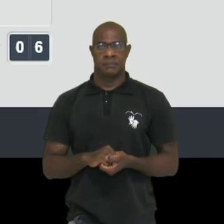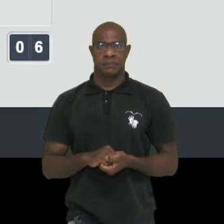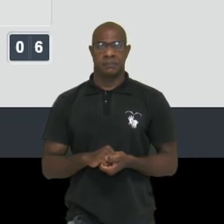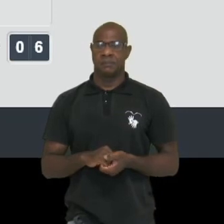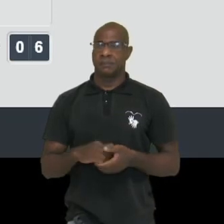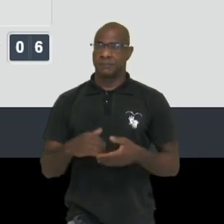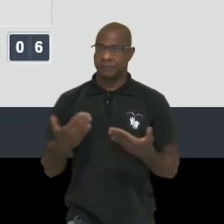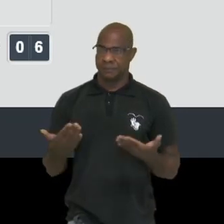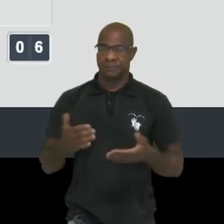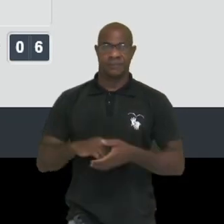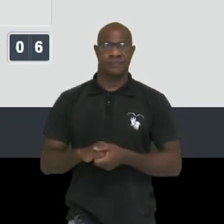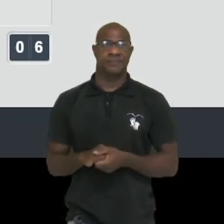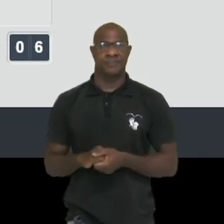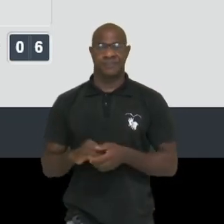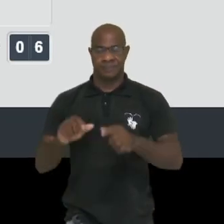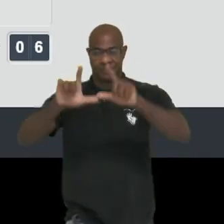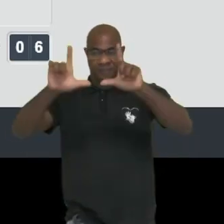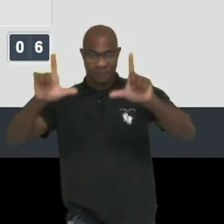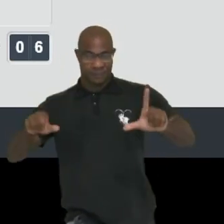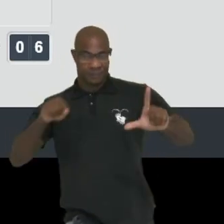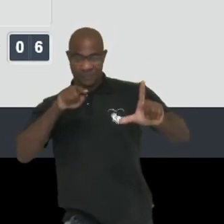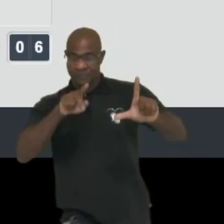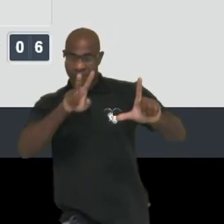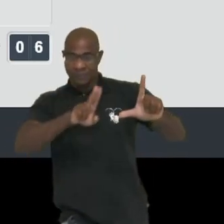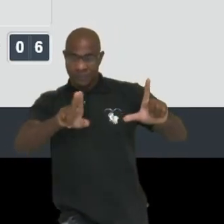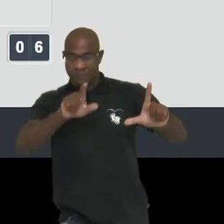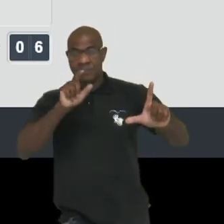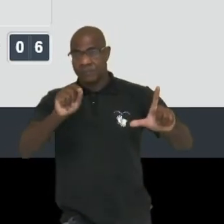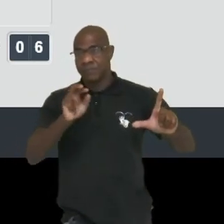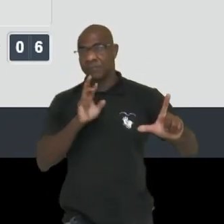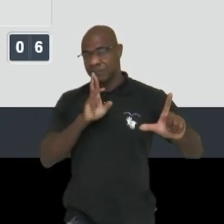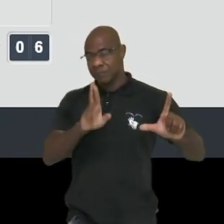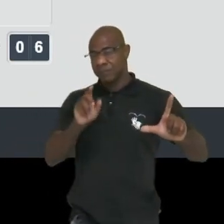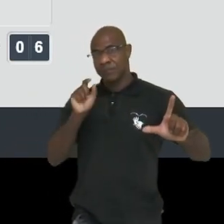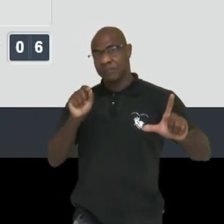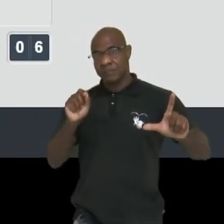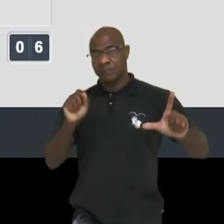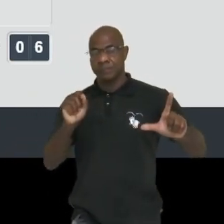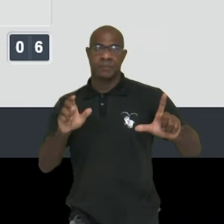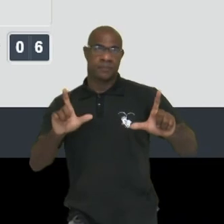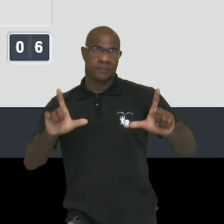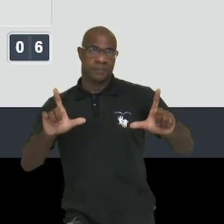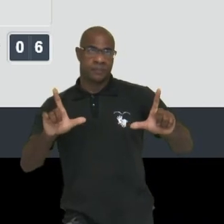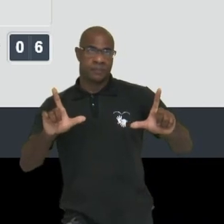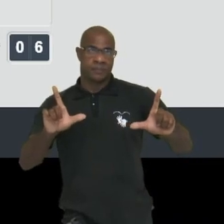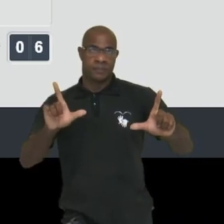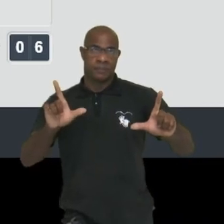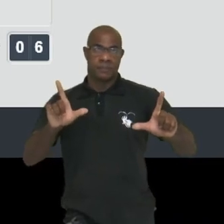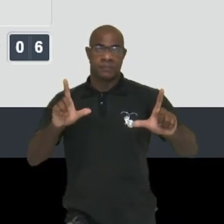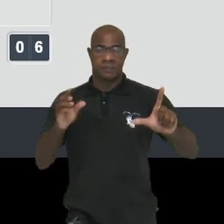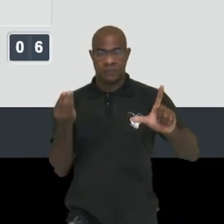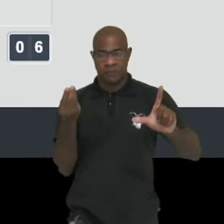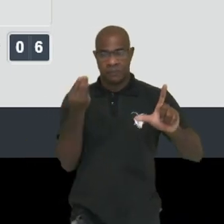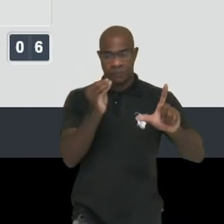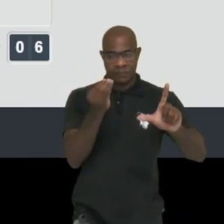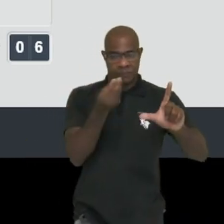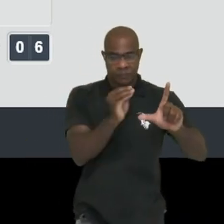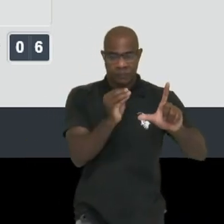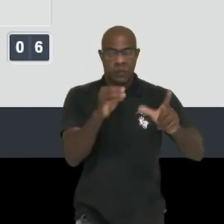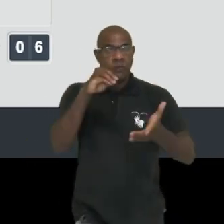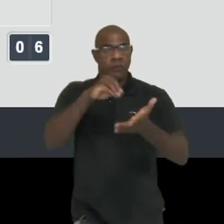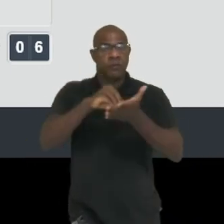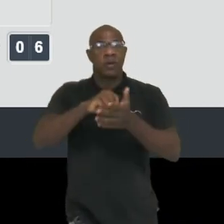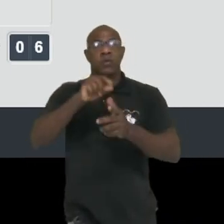De acordo com a nossa plataforma, pessoal, nós vamos utilizar aqui para responder as nossas, para completar as nossas perguntas e frases de forma